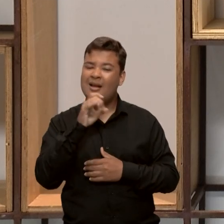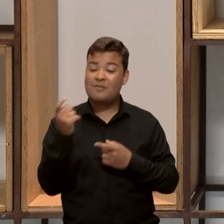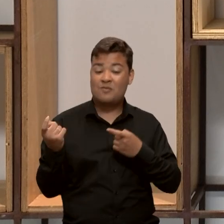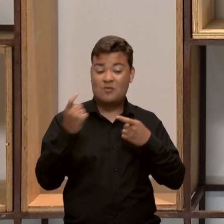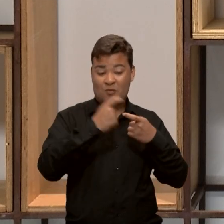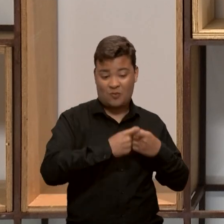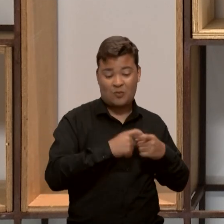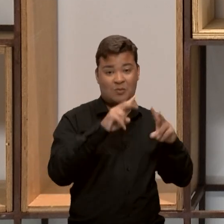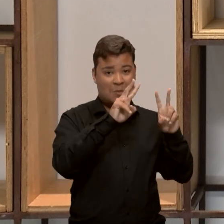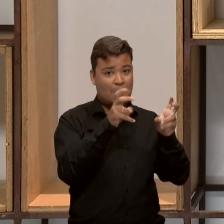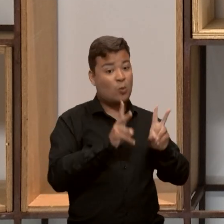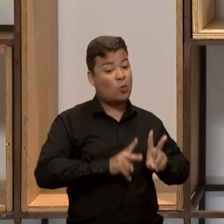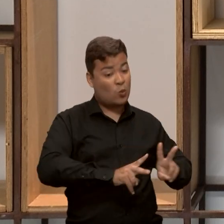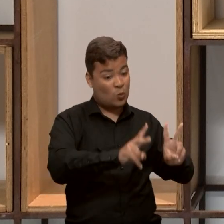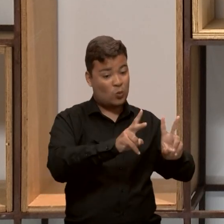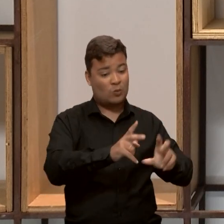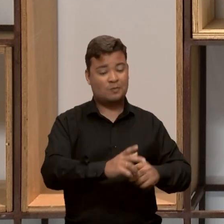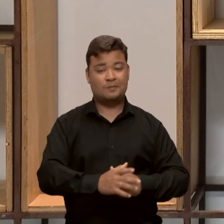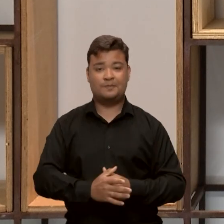mais sobre esse assunto.